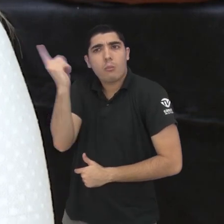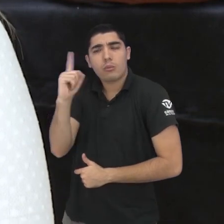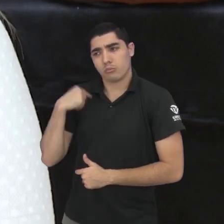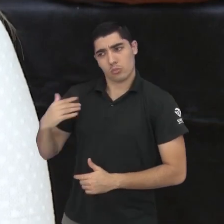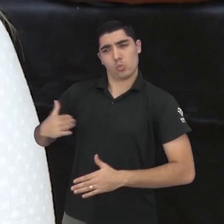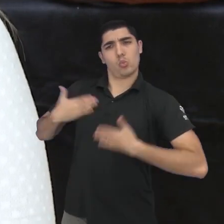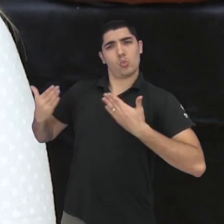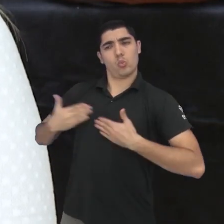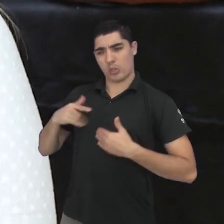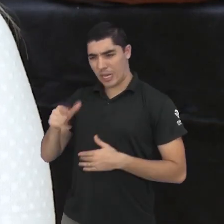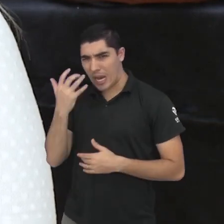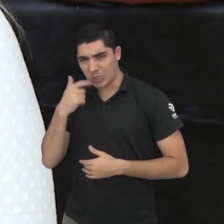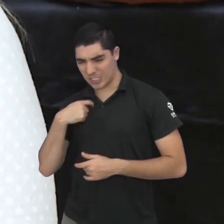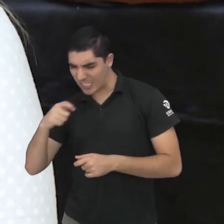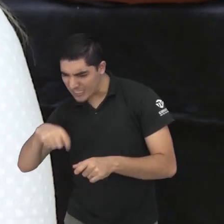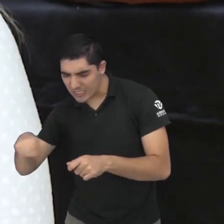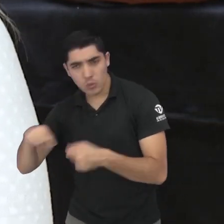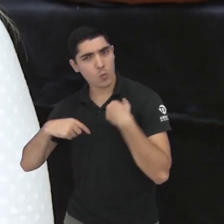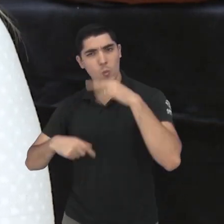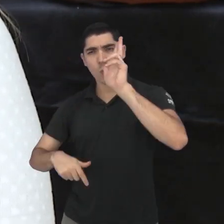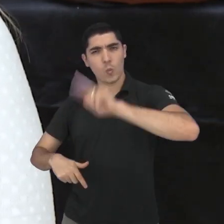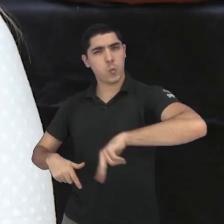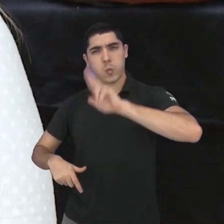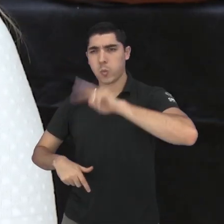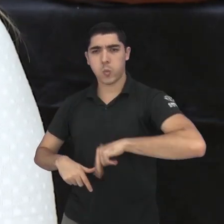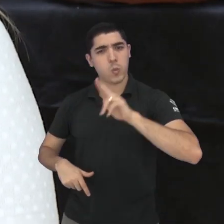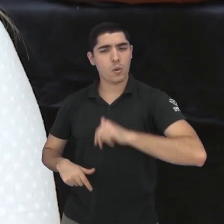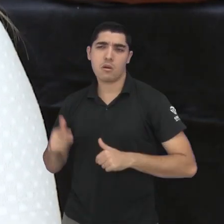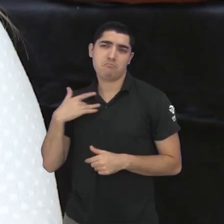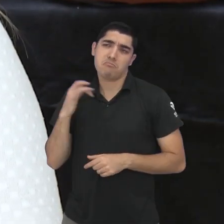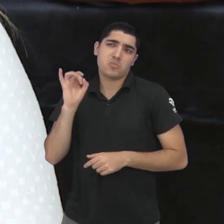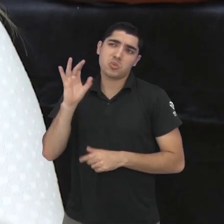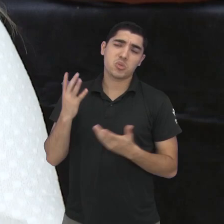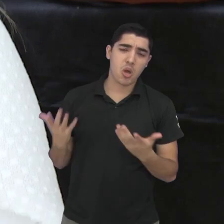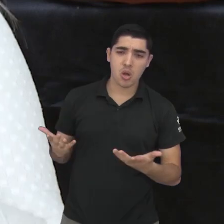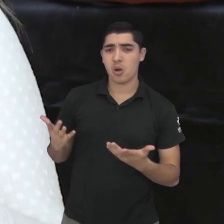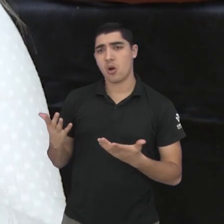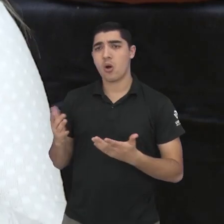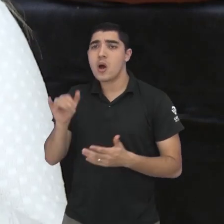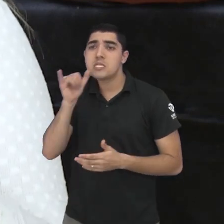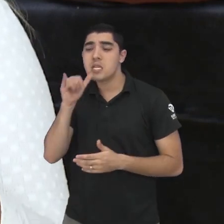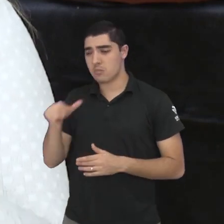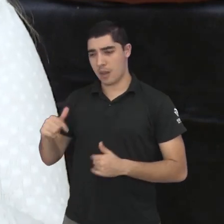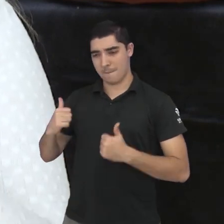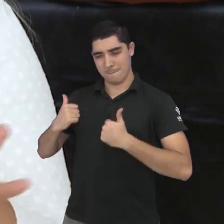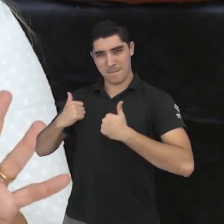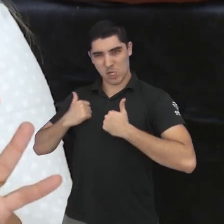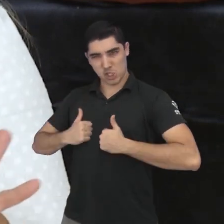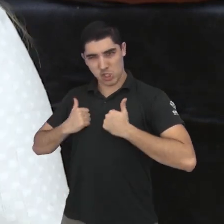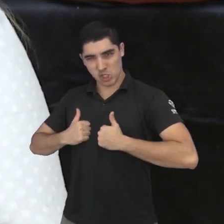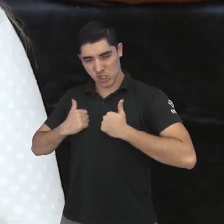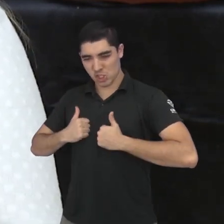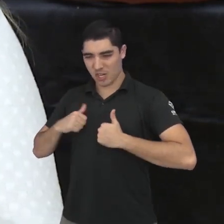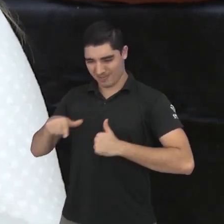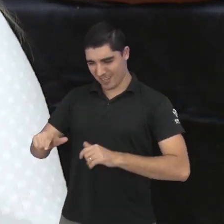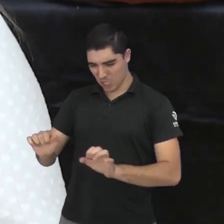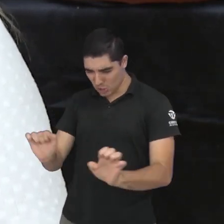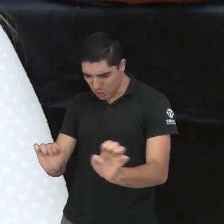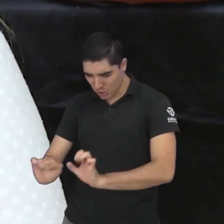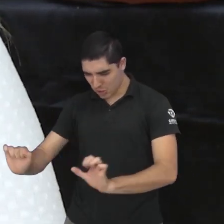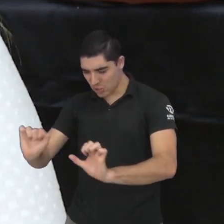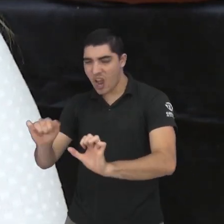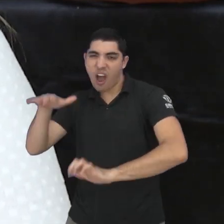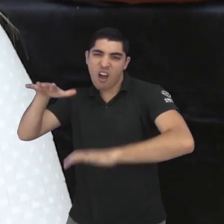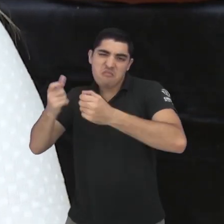escovar o dente dos meus cachorros. Geralmente eu levava junto com o banho. Sim. Levava a escovinha e eles escovavam